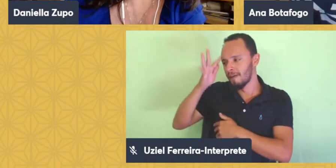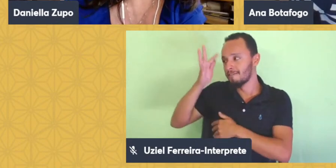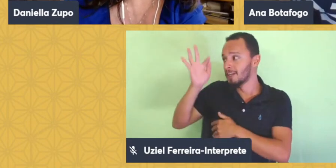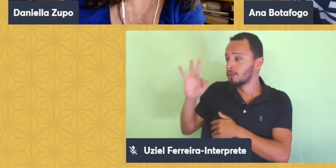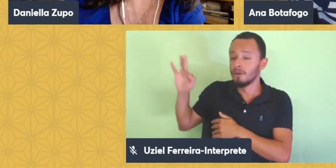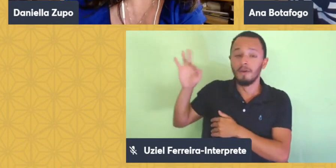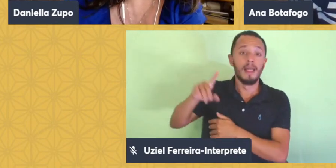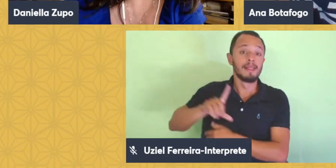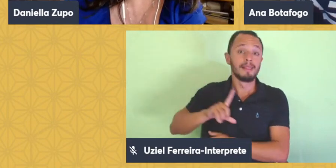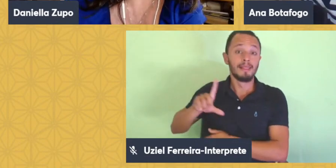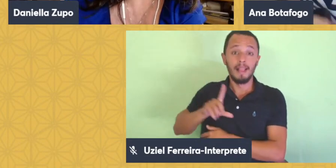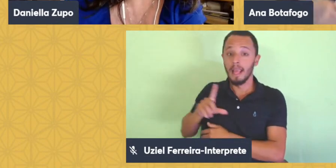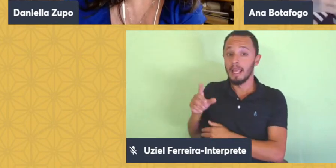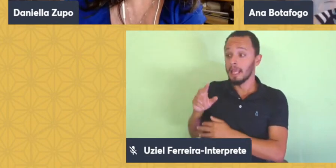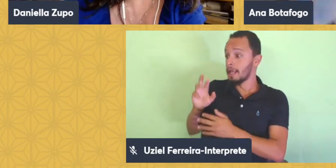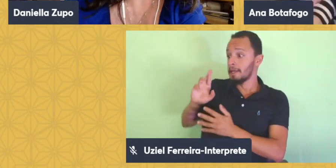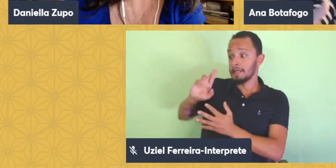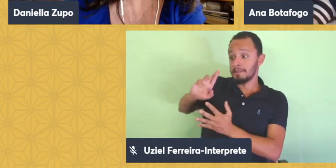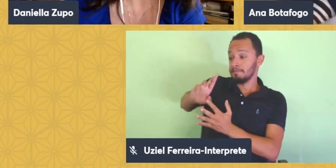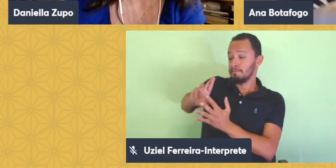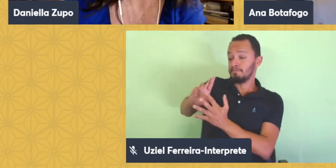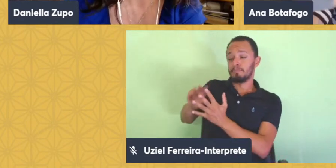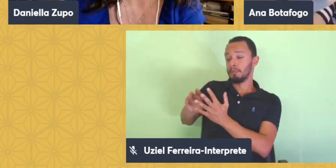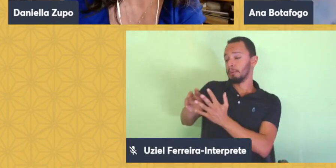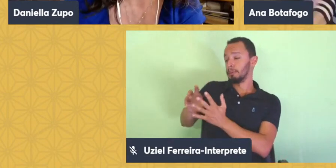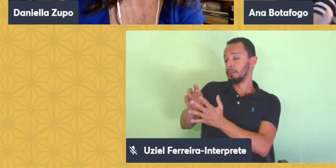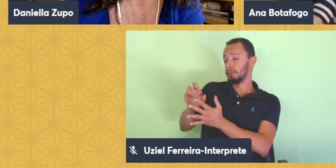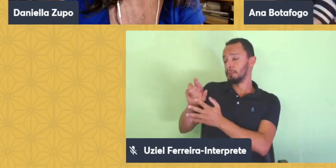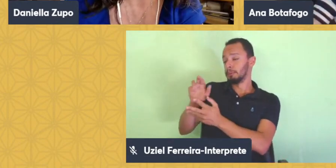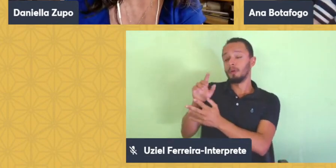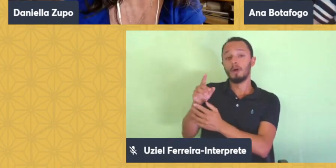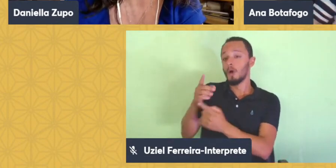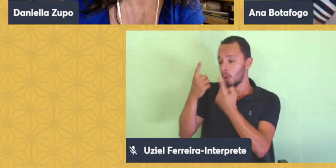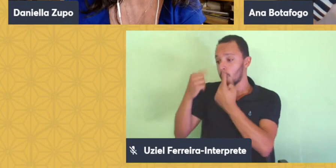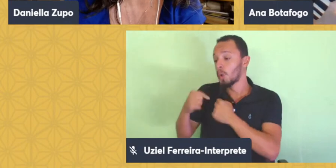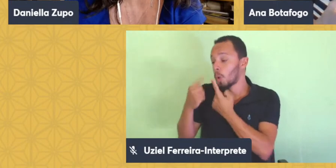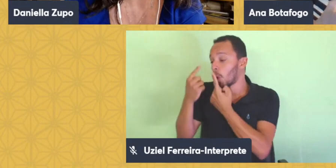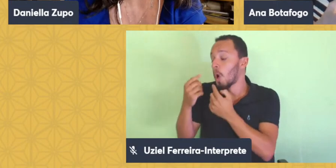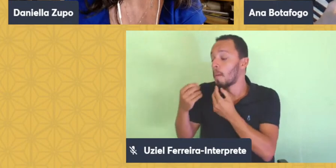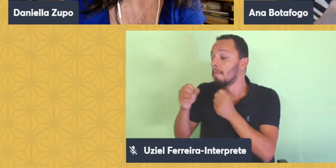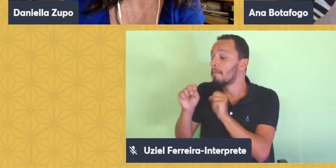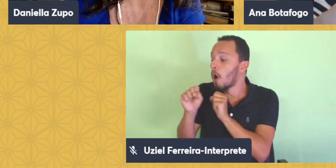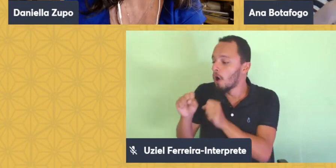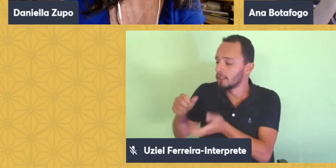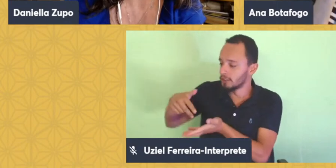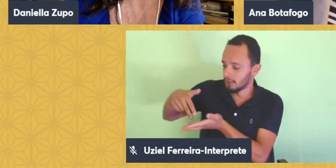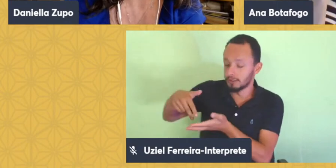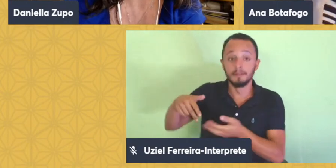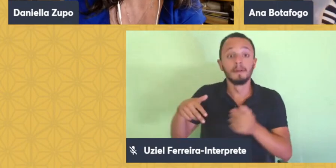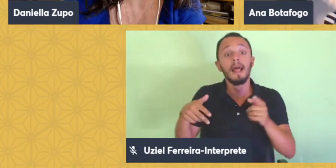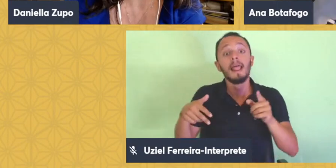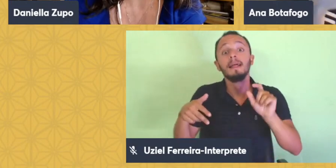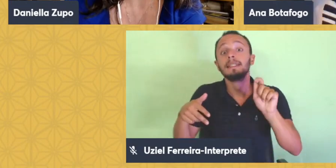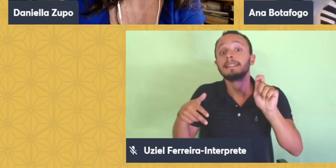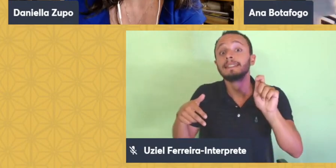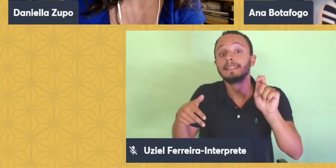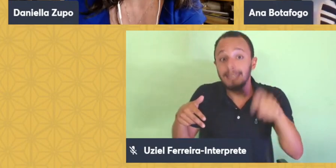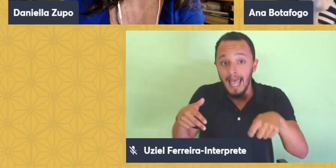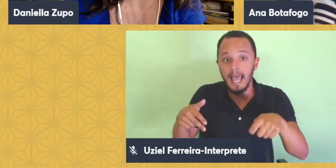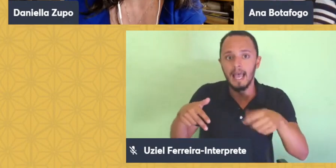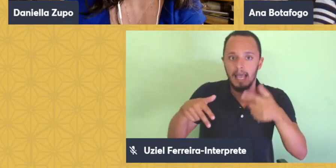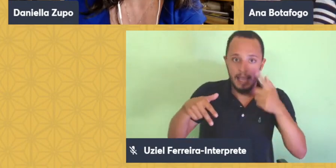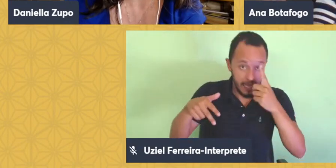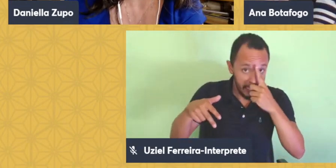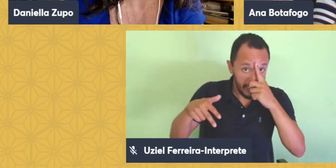tudo que um corpo pode e aí entra também a criatividade é o que a gente pode às vezes